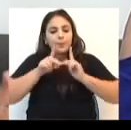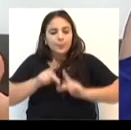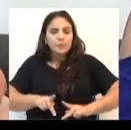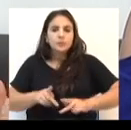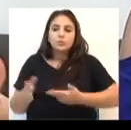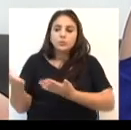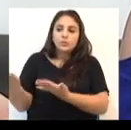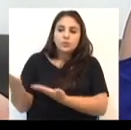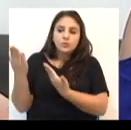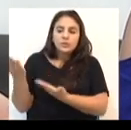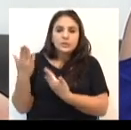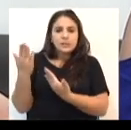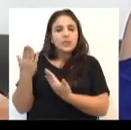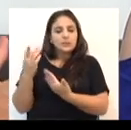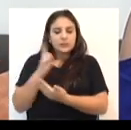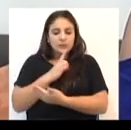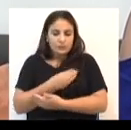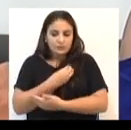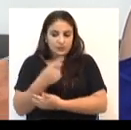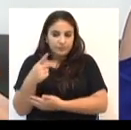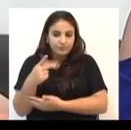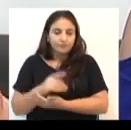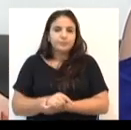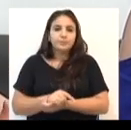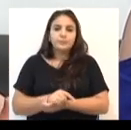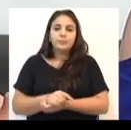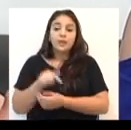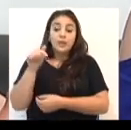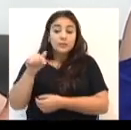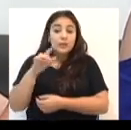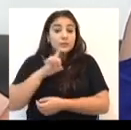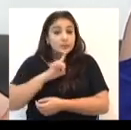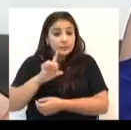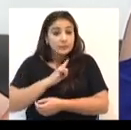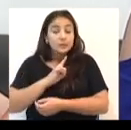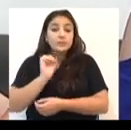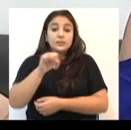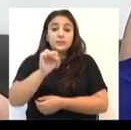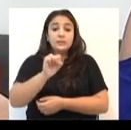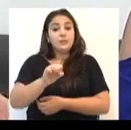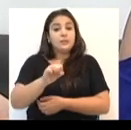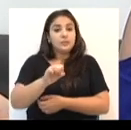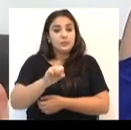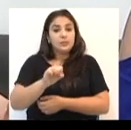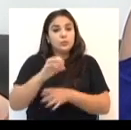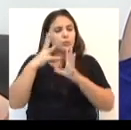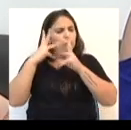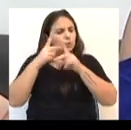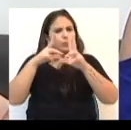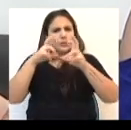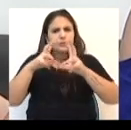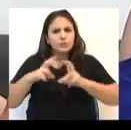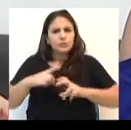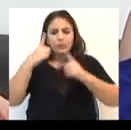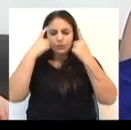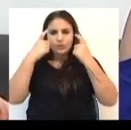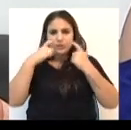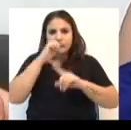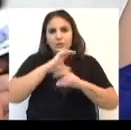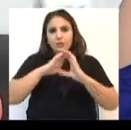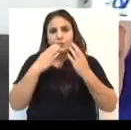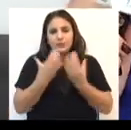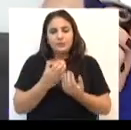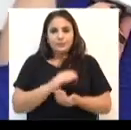os adolescentes e as crianças que lá entram, vai atenuar, sim, toda essa questão da violência e da